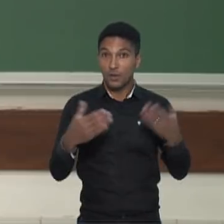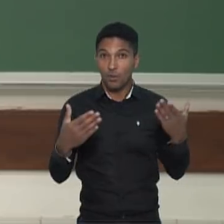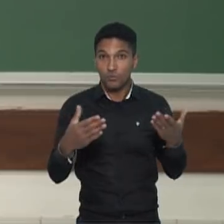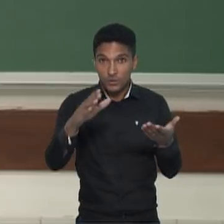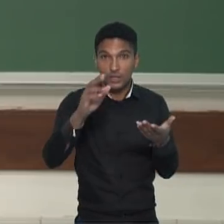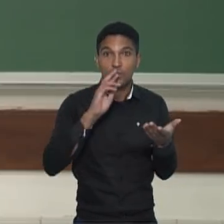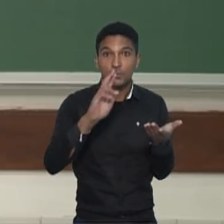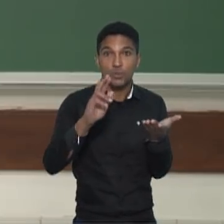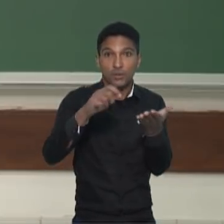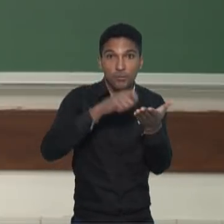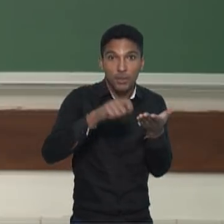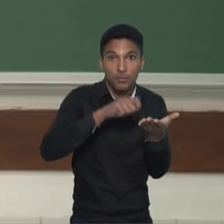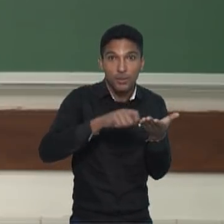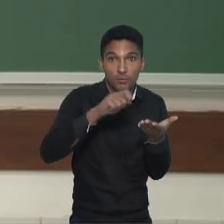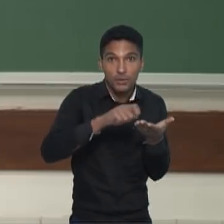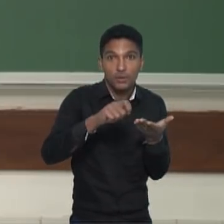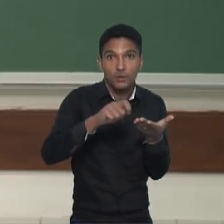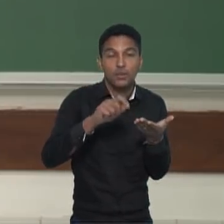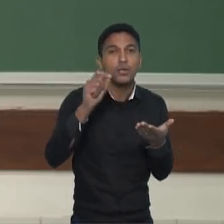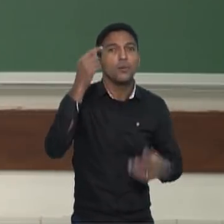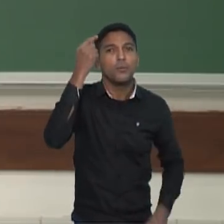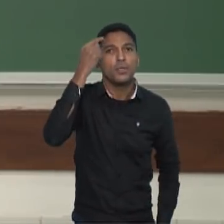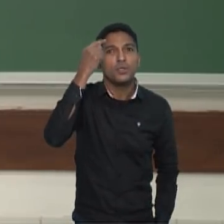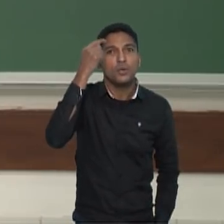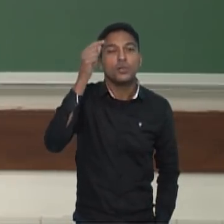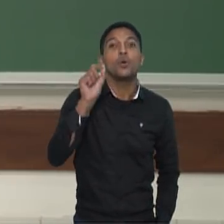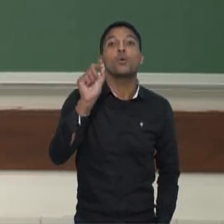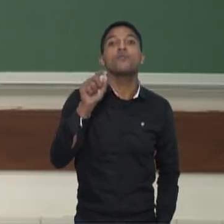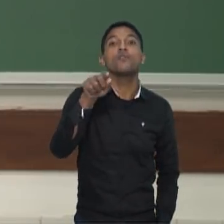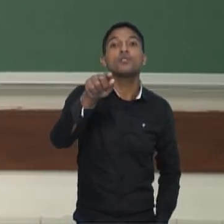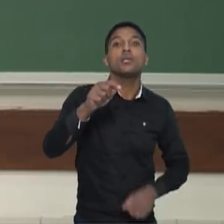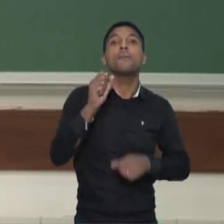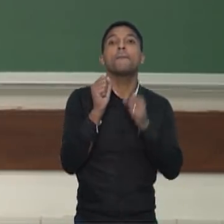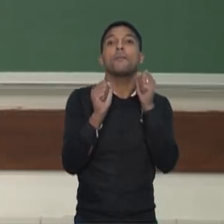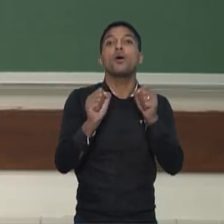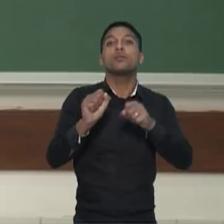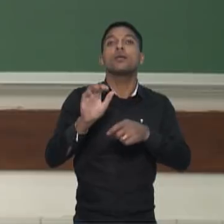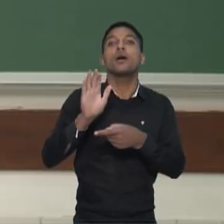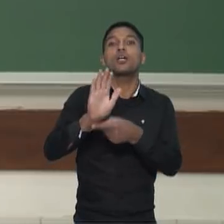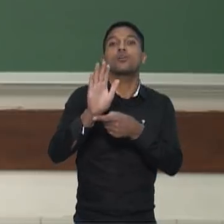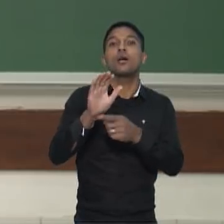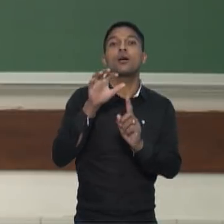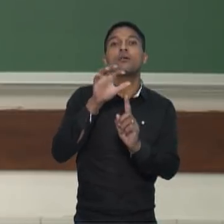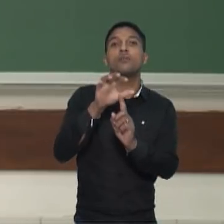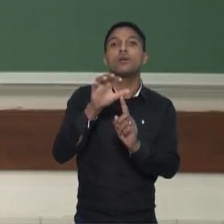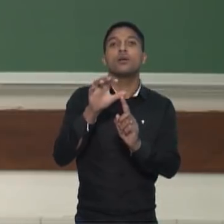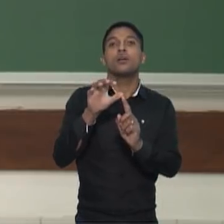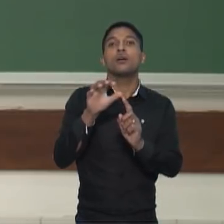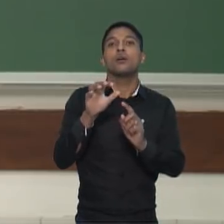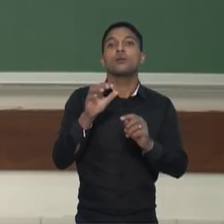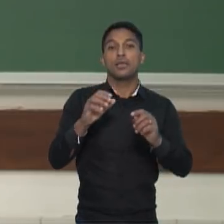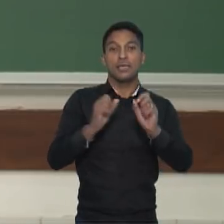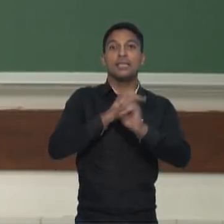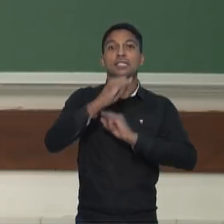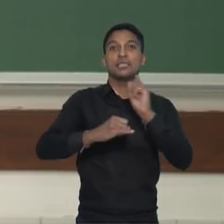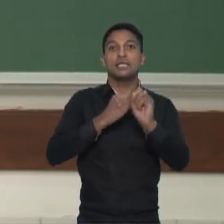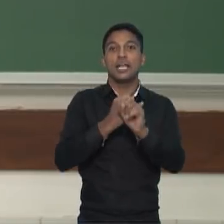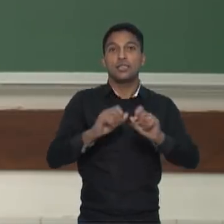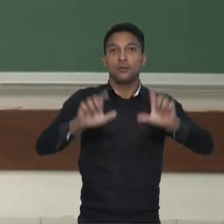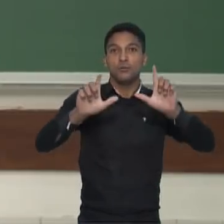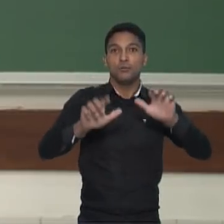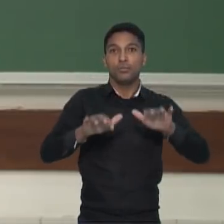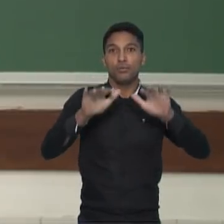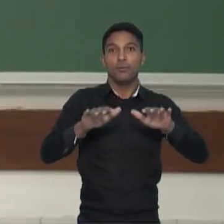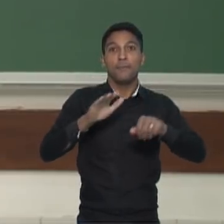Anotou aí a resposta sua? Pensou sobre o que você pode fazer, o que as pessoas podem fazer para tornar a internet mais segura,